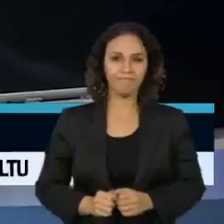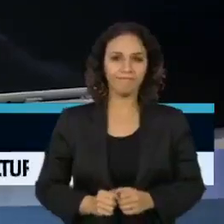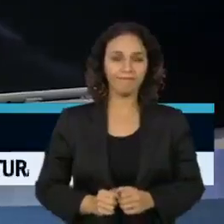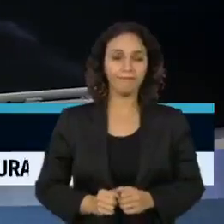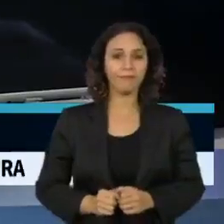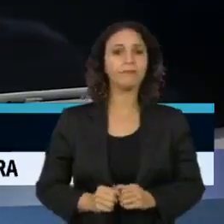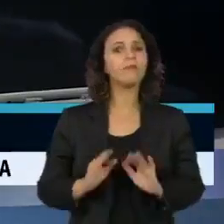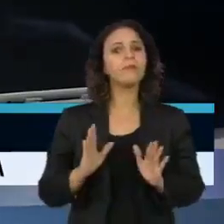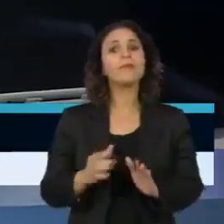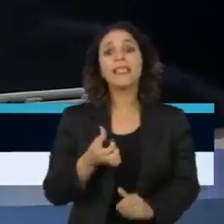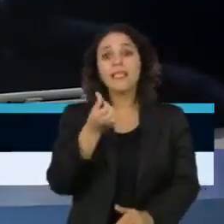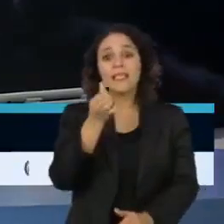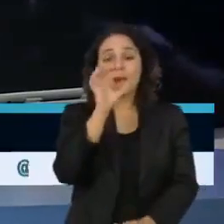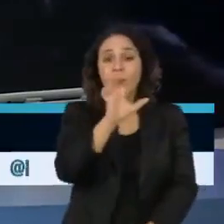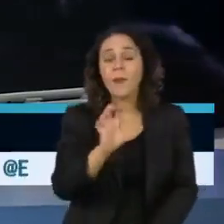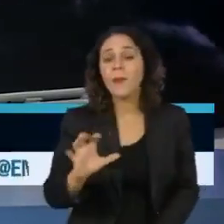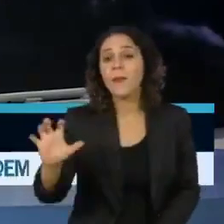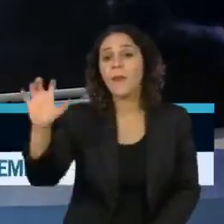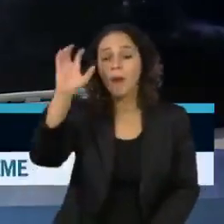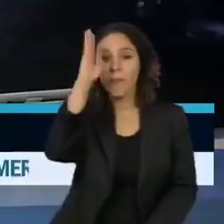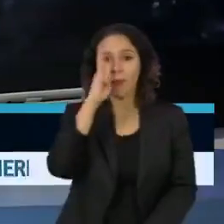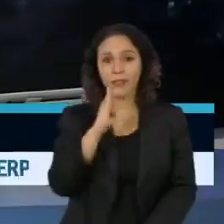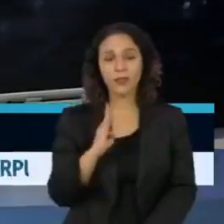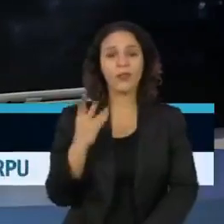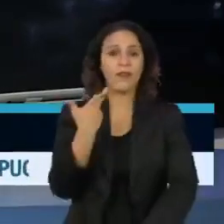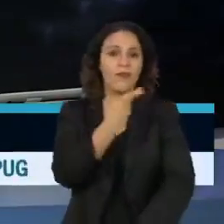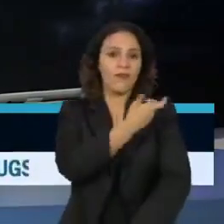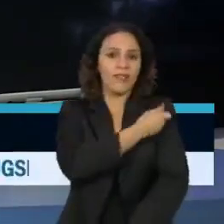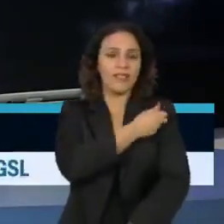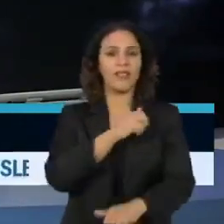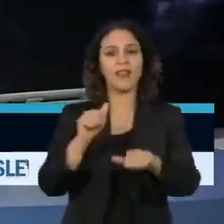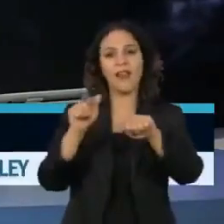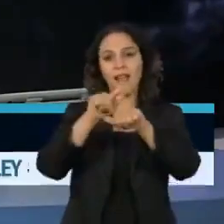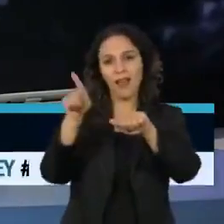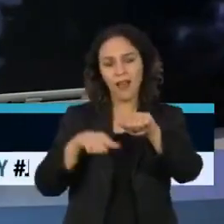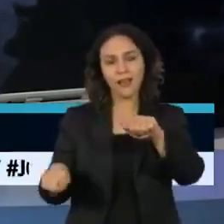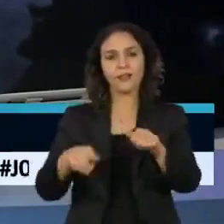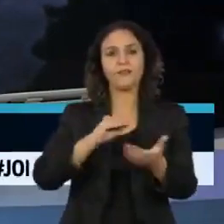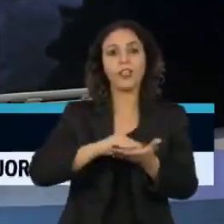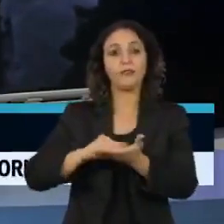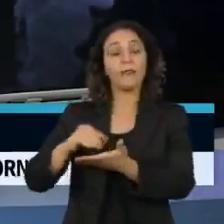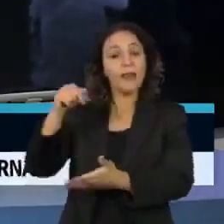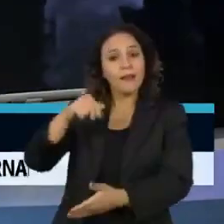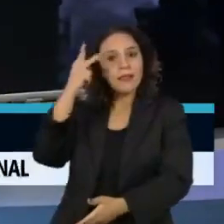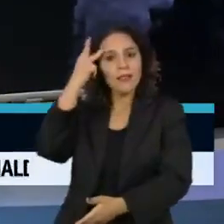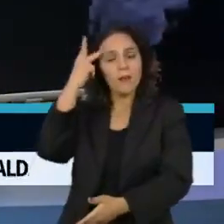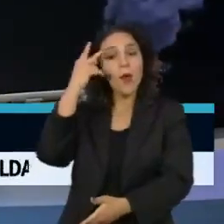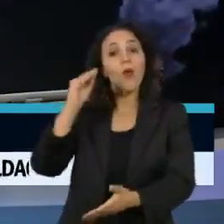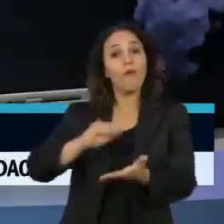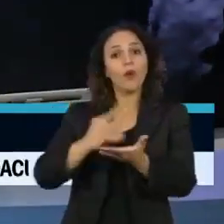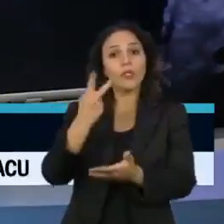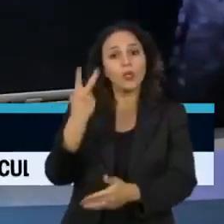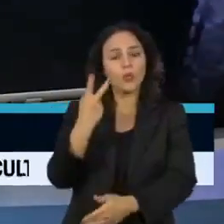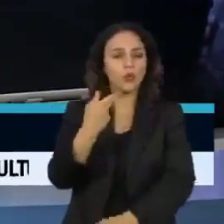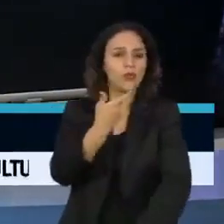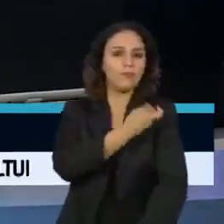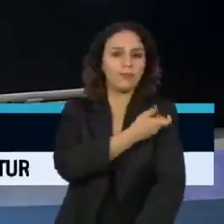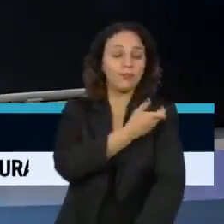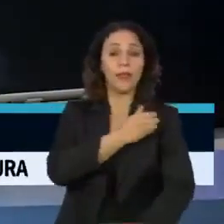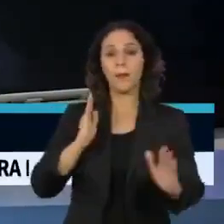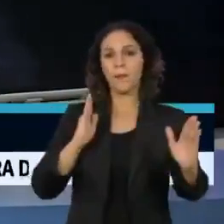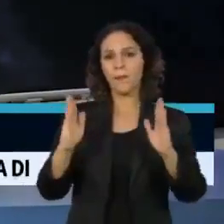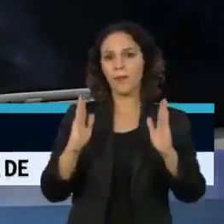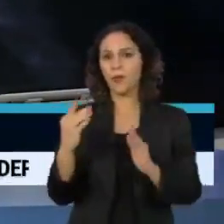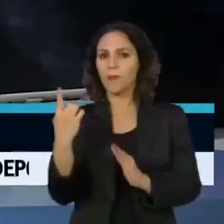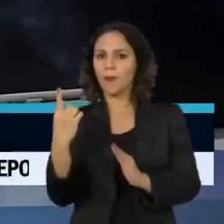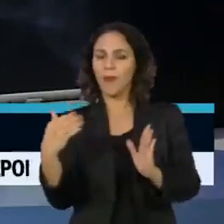e quem pelo menos seis estados brasileiros a vacina Astra zeneca está em falta em São Paulo quem precisa tomar a segunda dose de um alisante no período de 1º